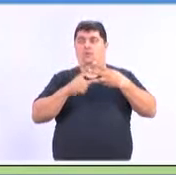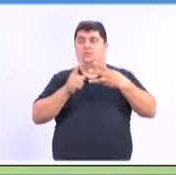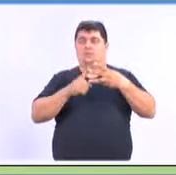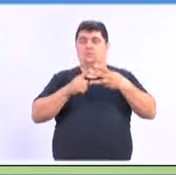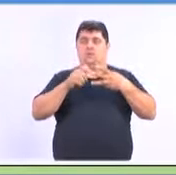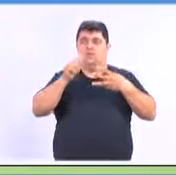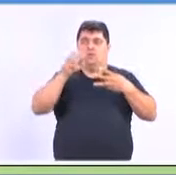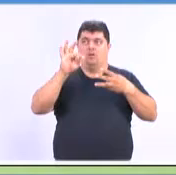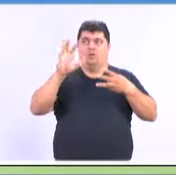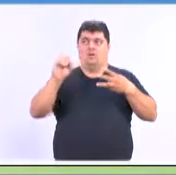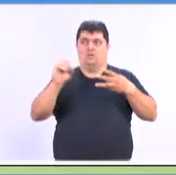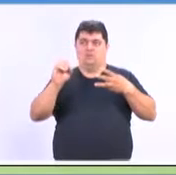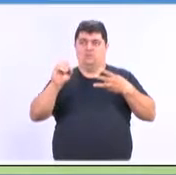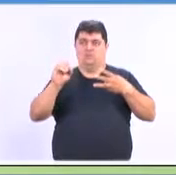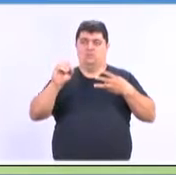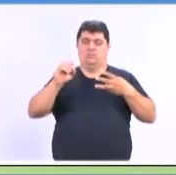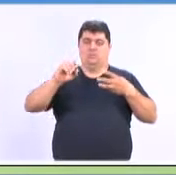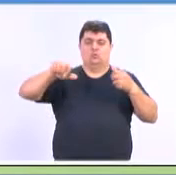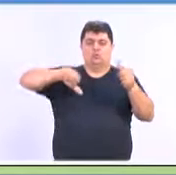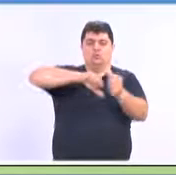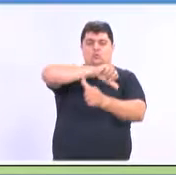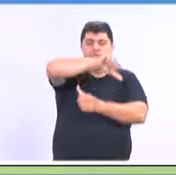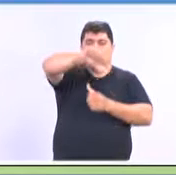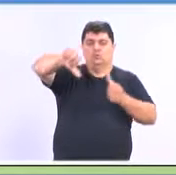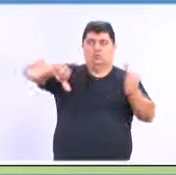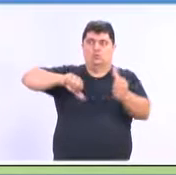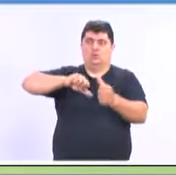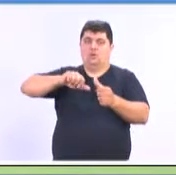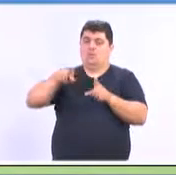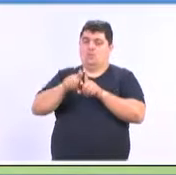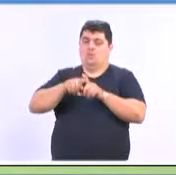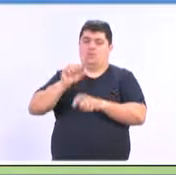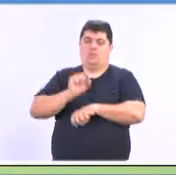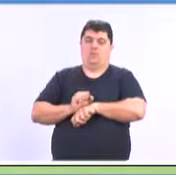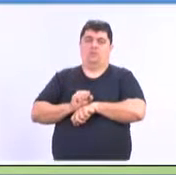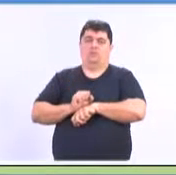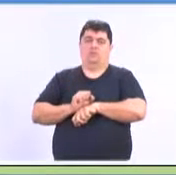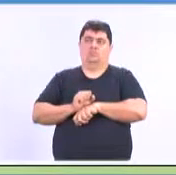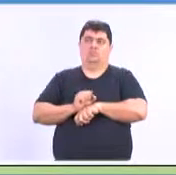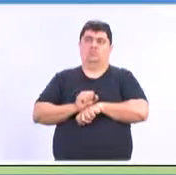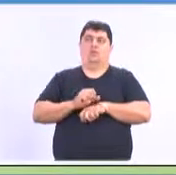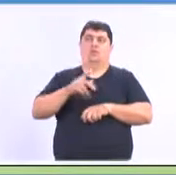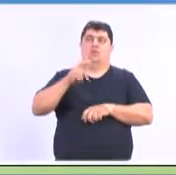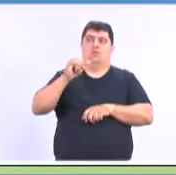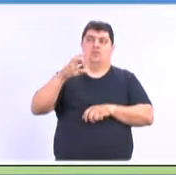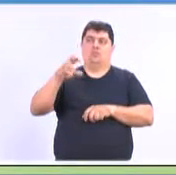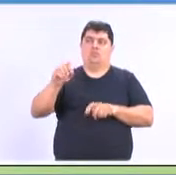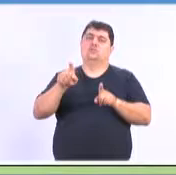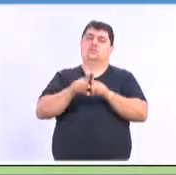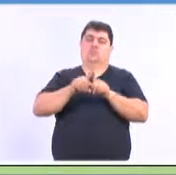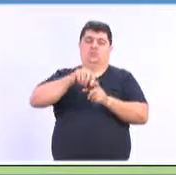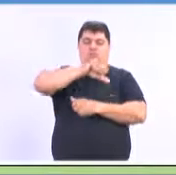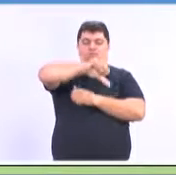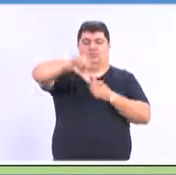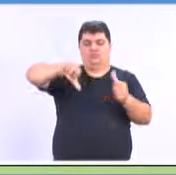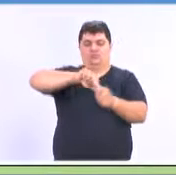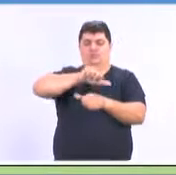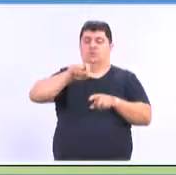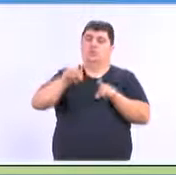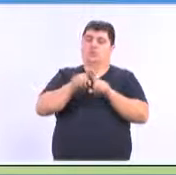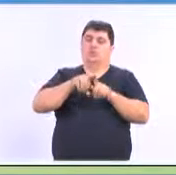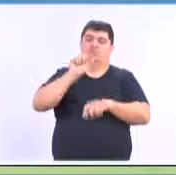ativo ele pode ser circulante e não circulante. Sendo passivo, ele também pode ser circulante e